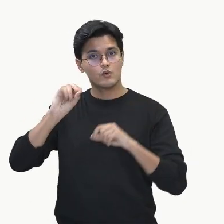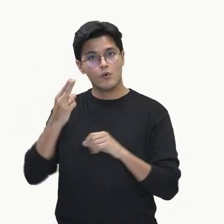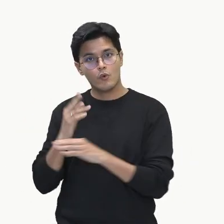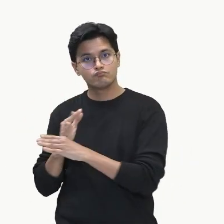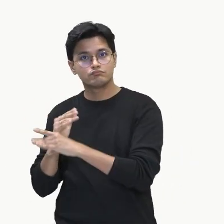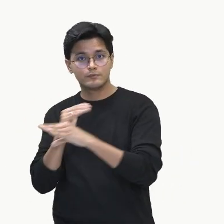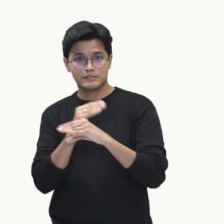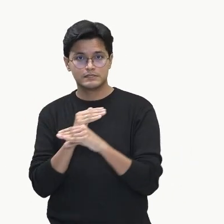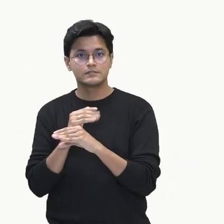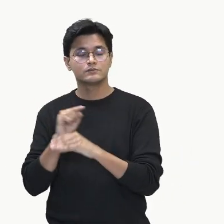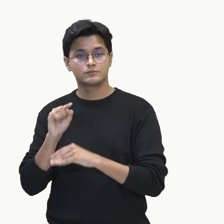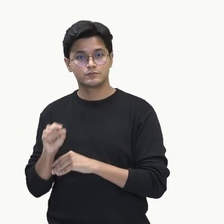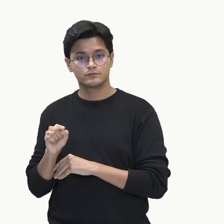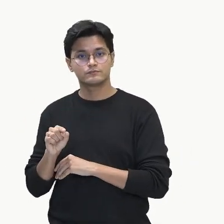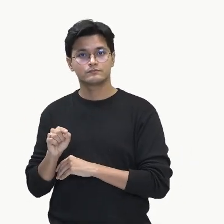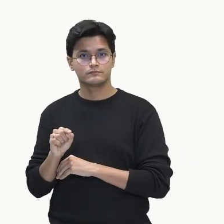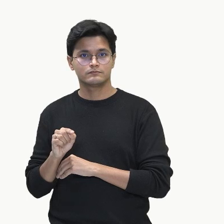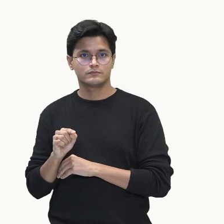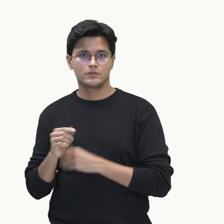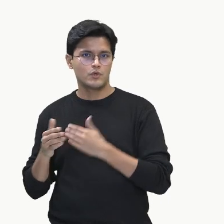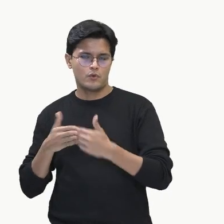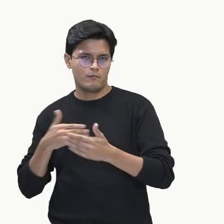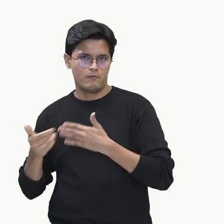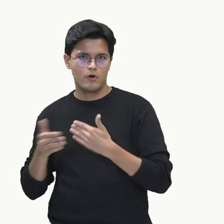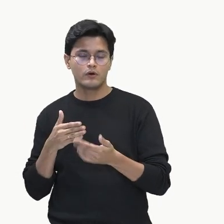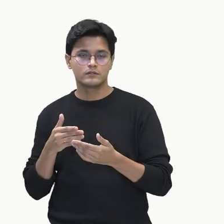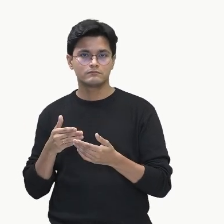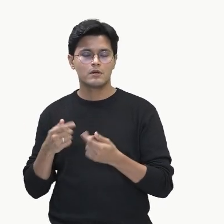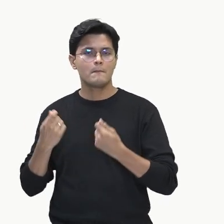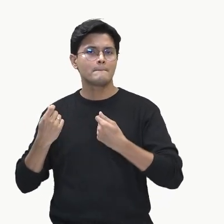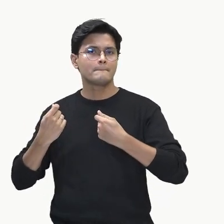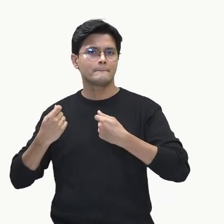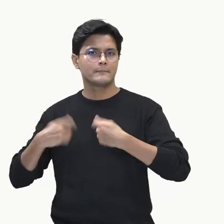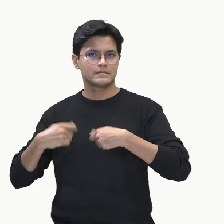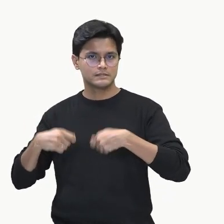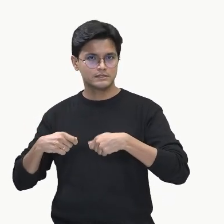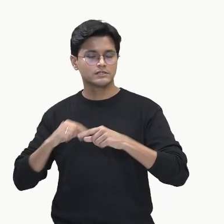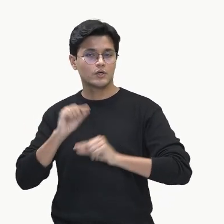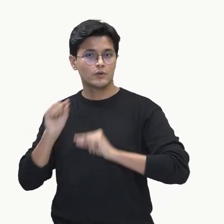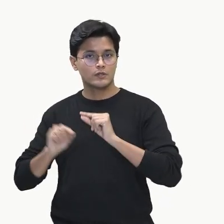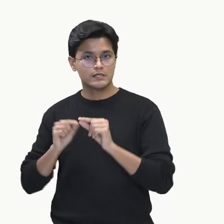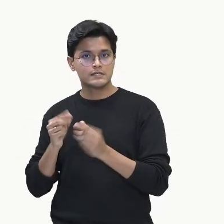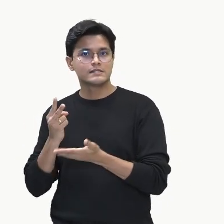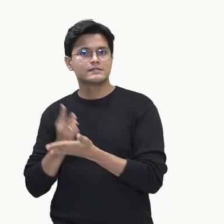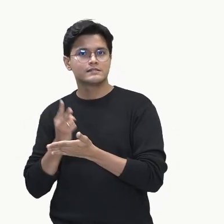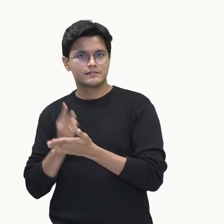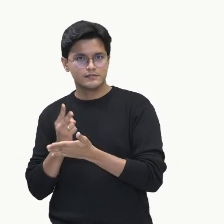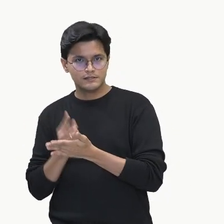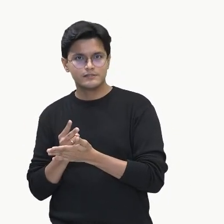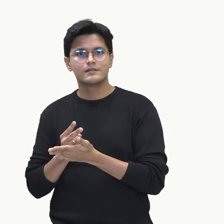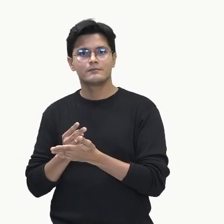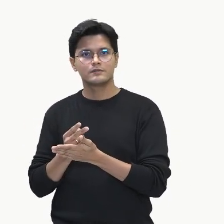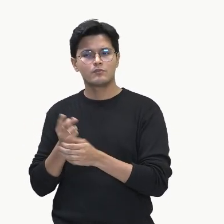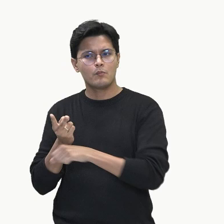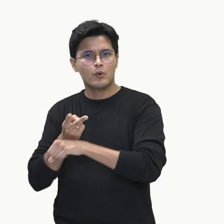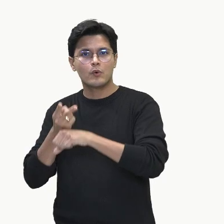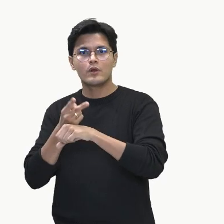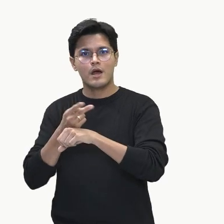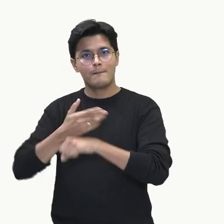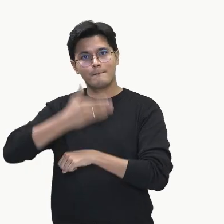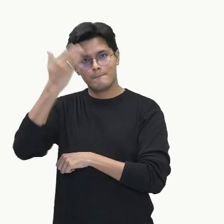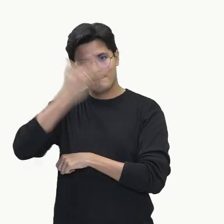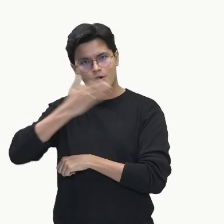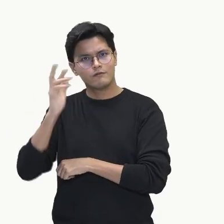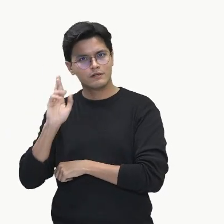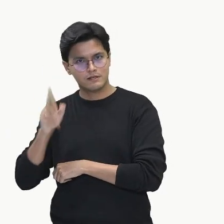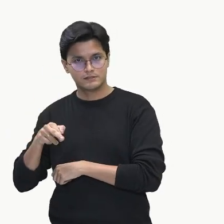adormecido, tá? Não interessa. O que eu tenho que buscar? Sempre a evidência da